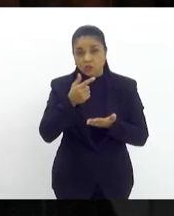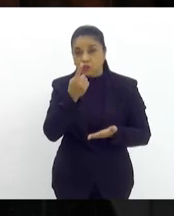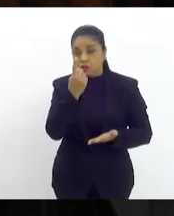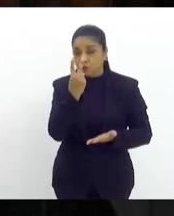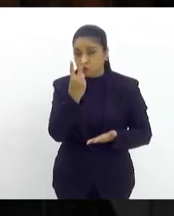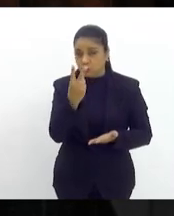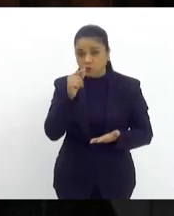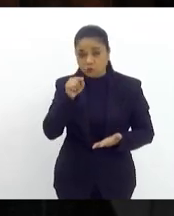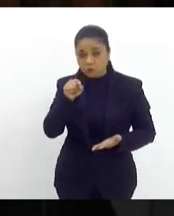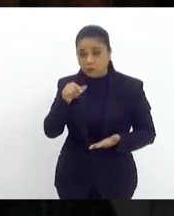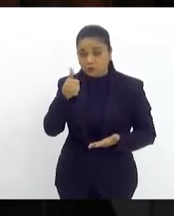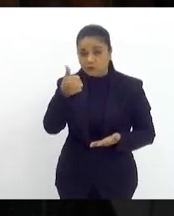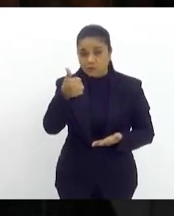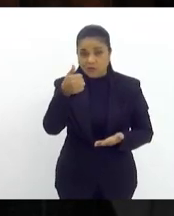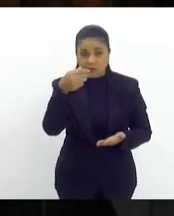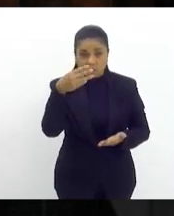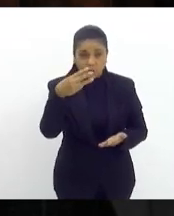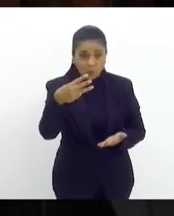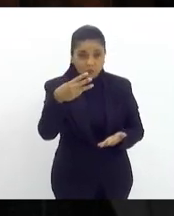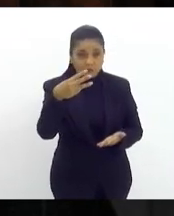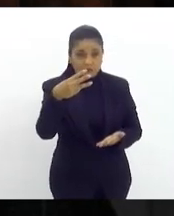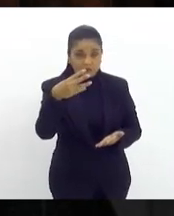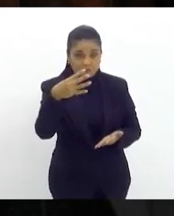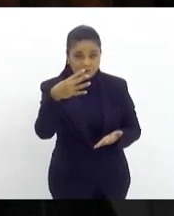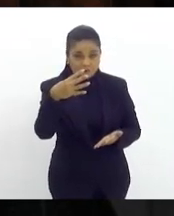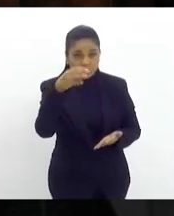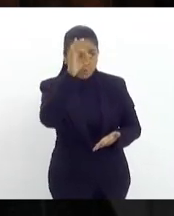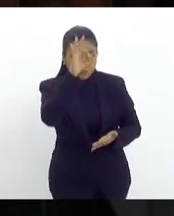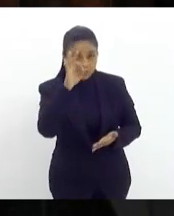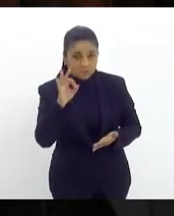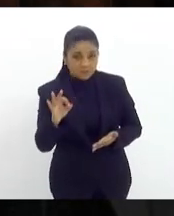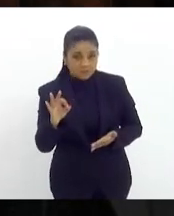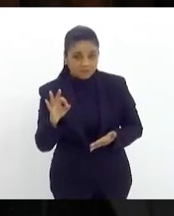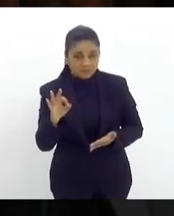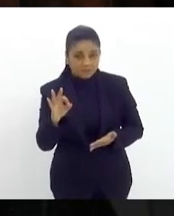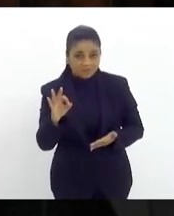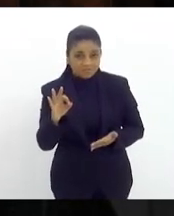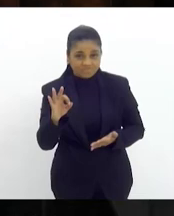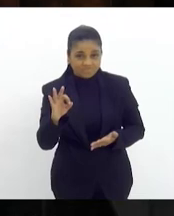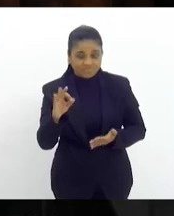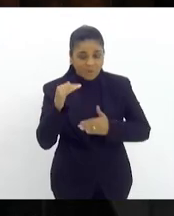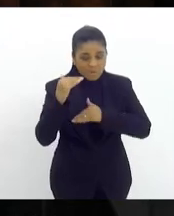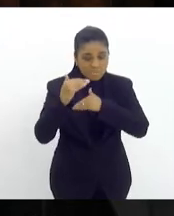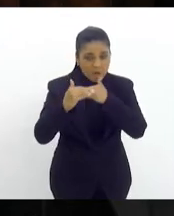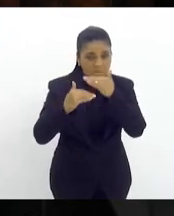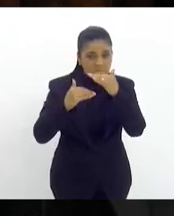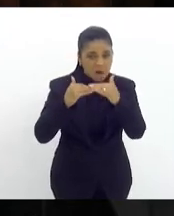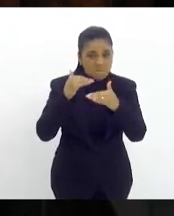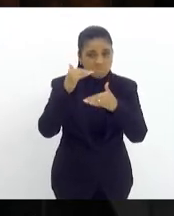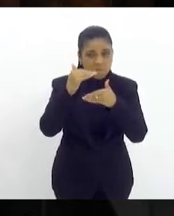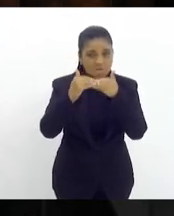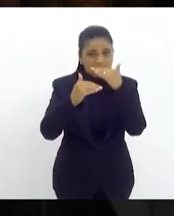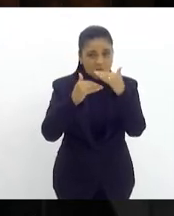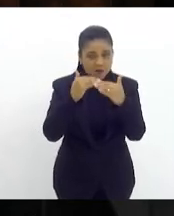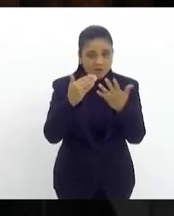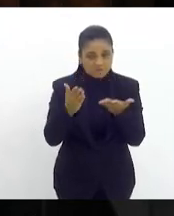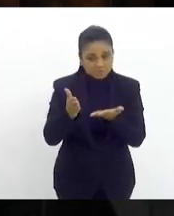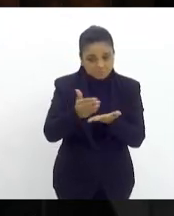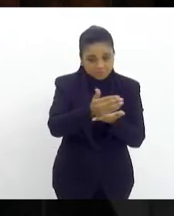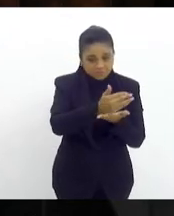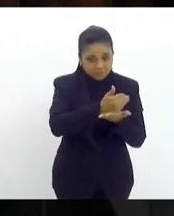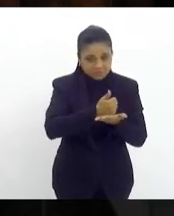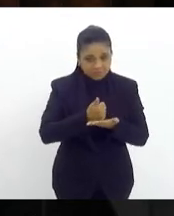pontos 14% de crescimento dois pontos 14